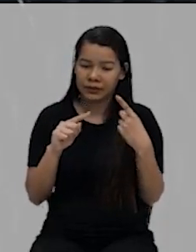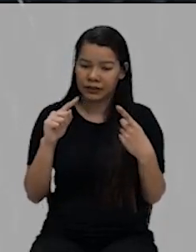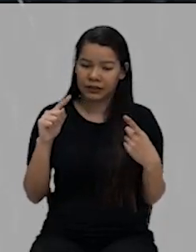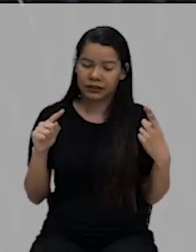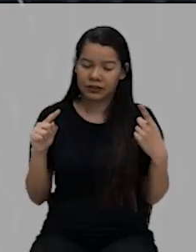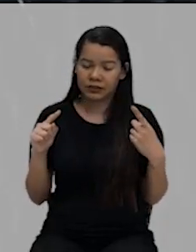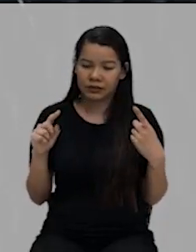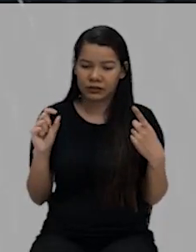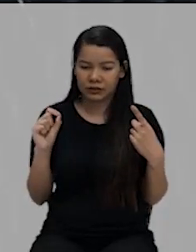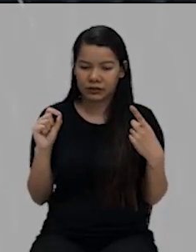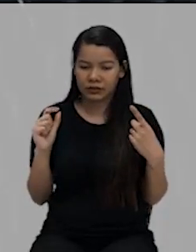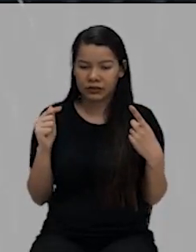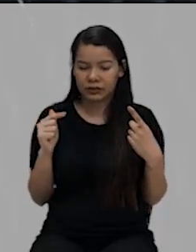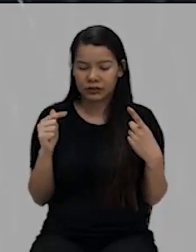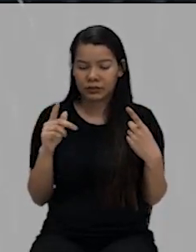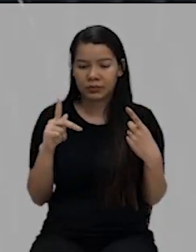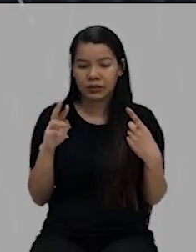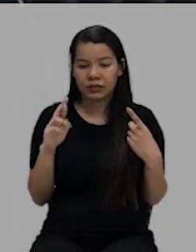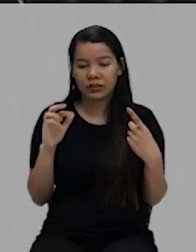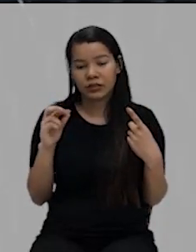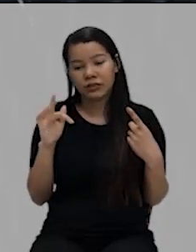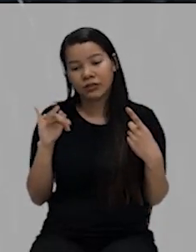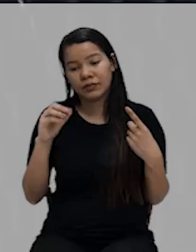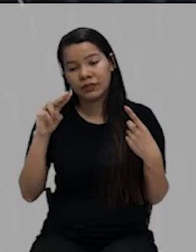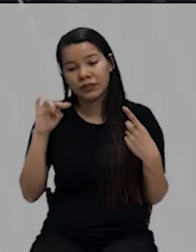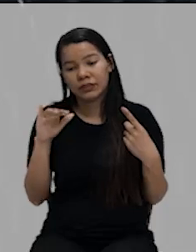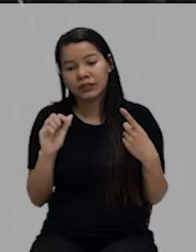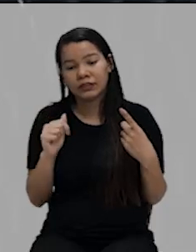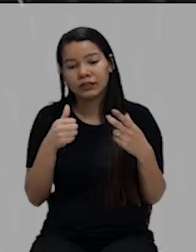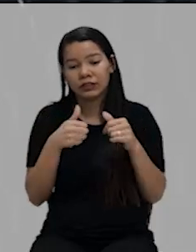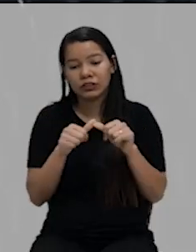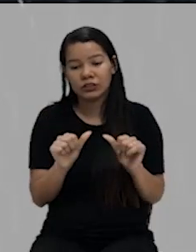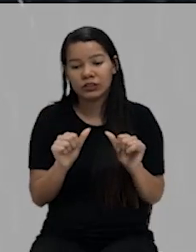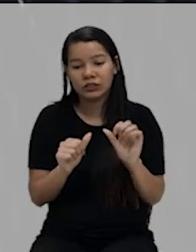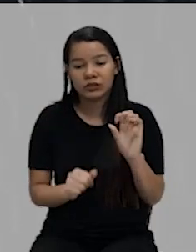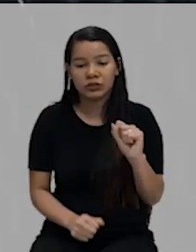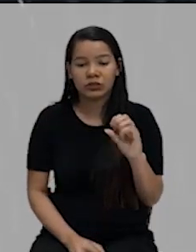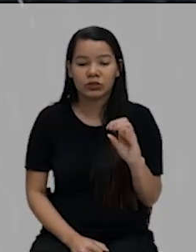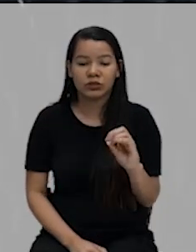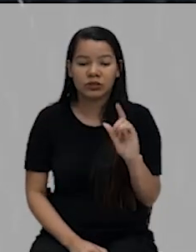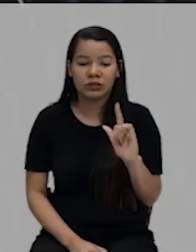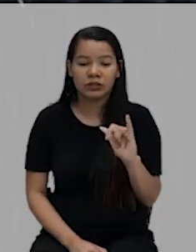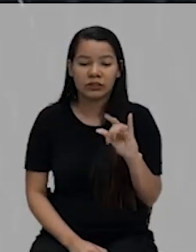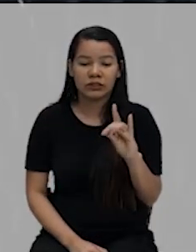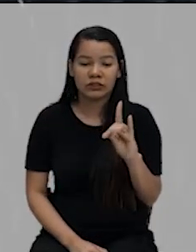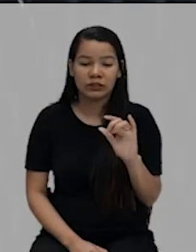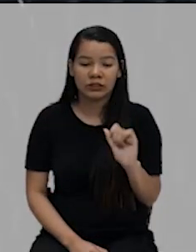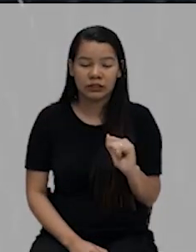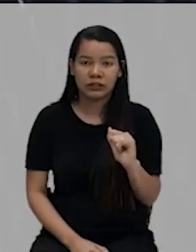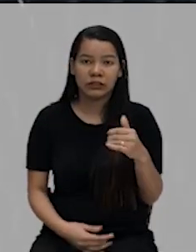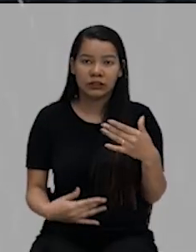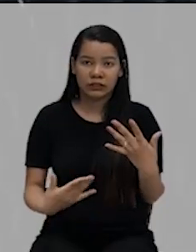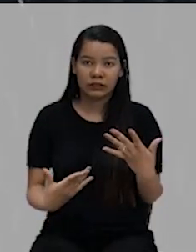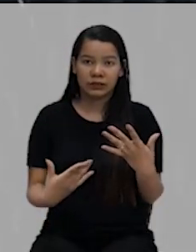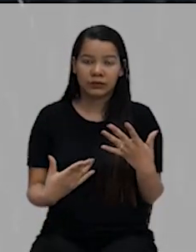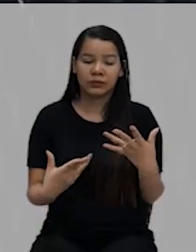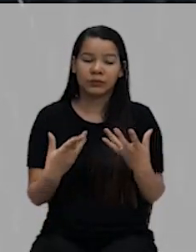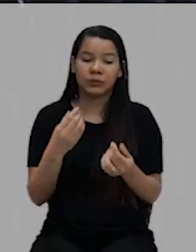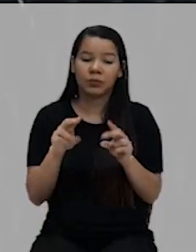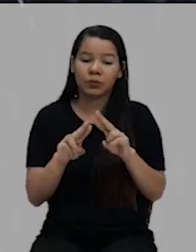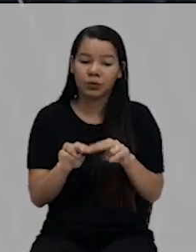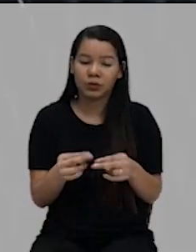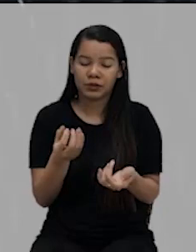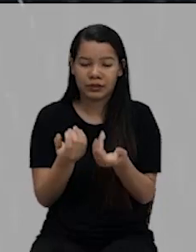parafina. E no caso, essa parafina ela está sólida, certo? Bom, devido à queima,